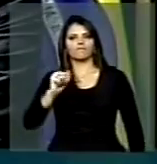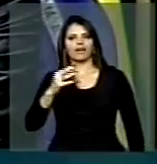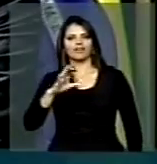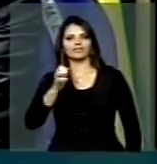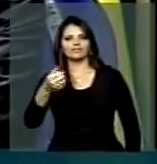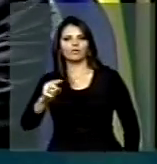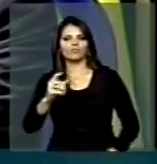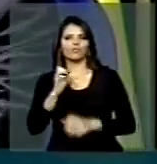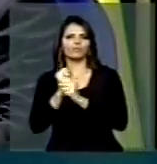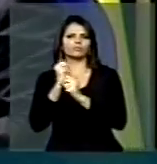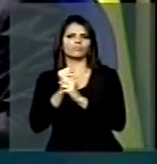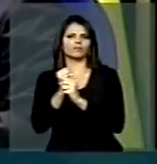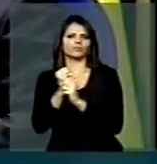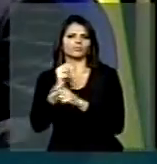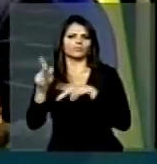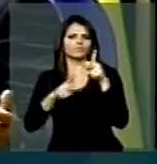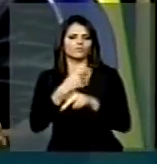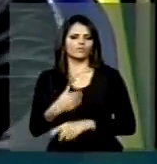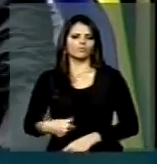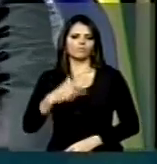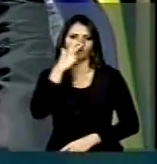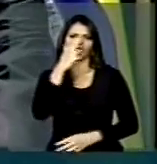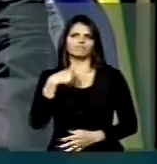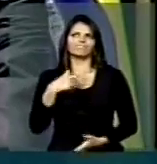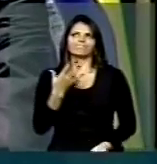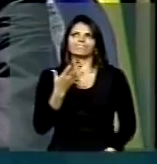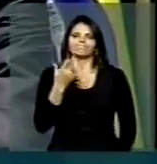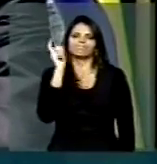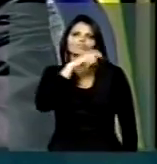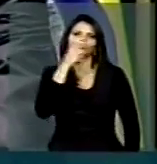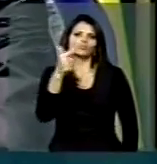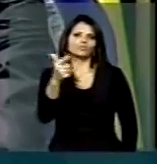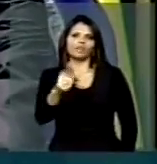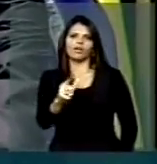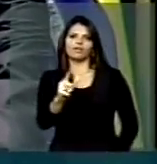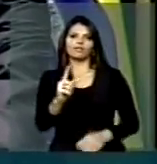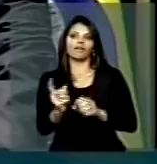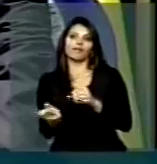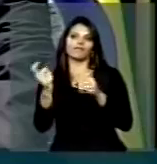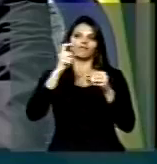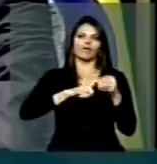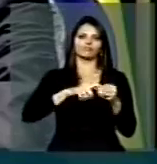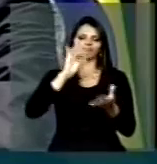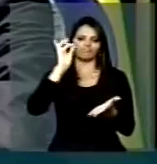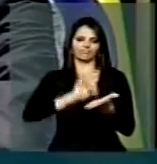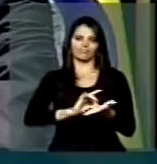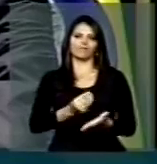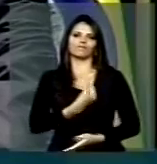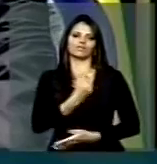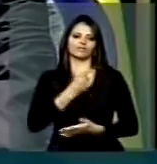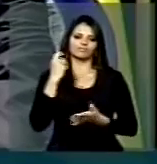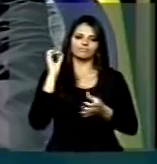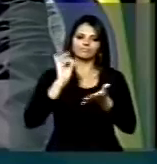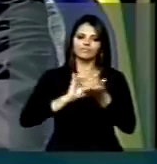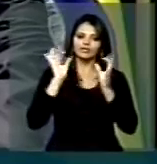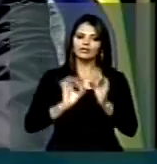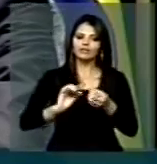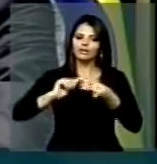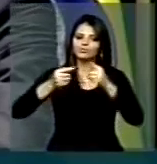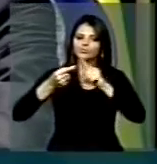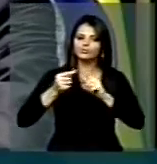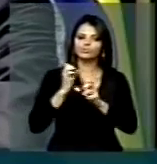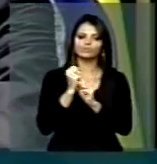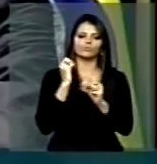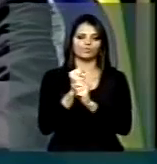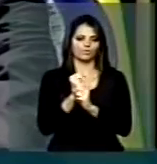transformar os orçamentos públicos em peças de ficção para trazê-los de volta à realidade, era preciso fazer um duro ajuste nas contas